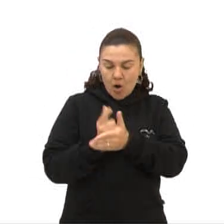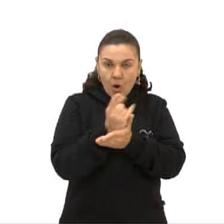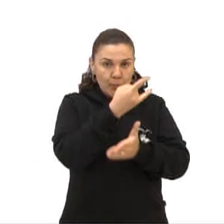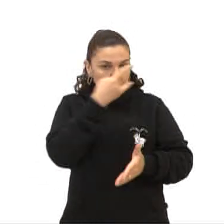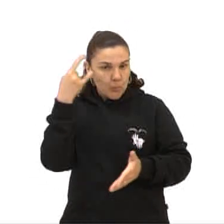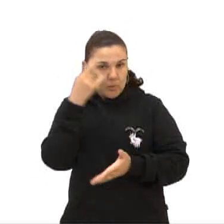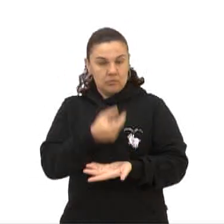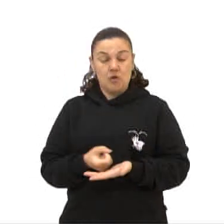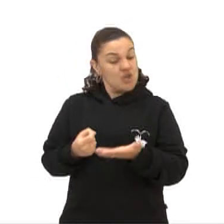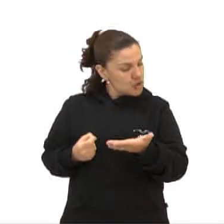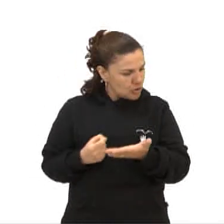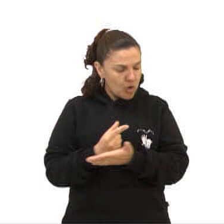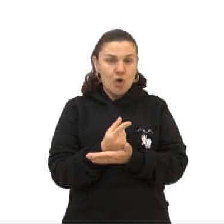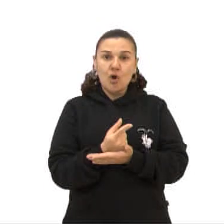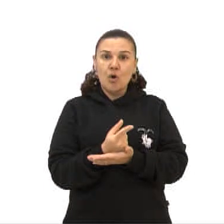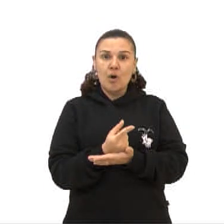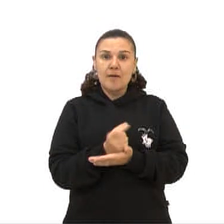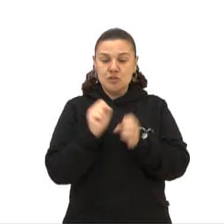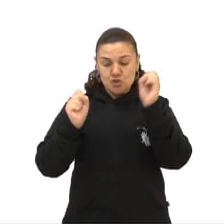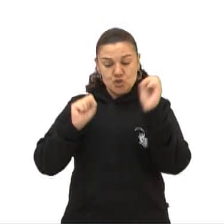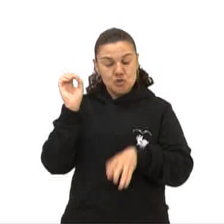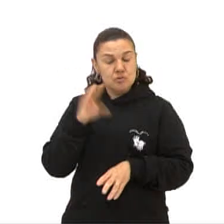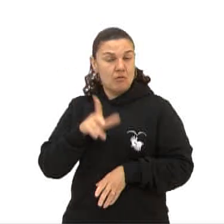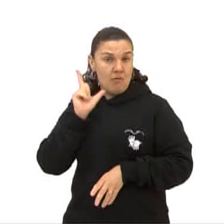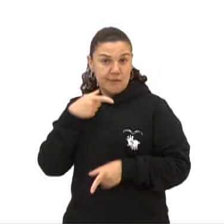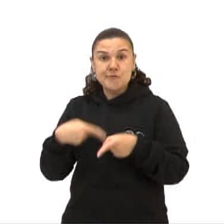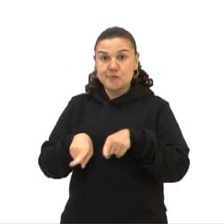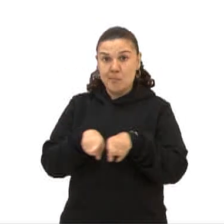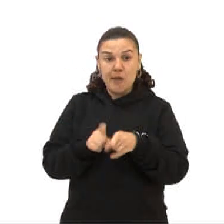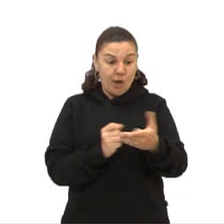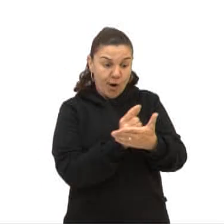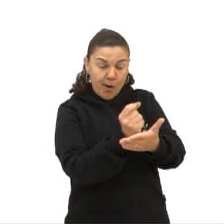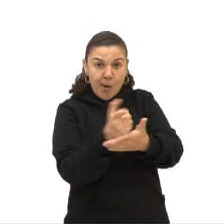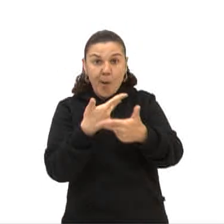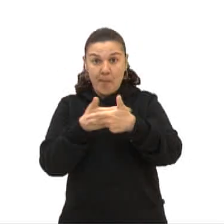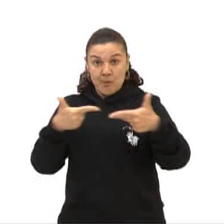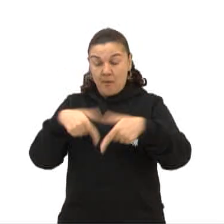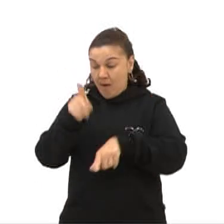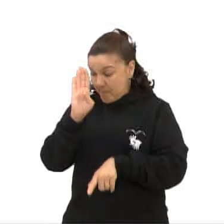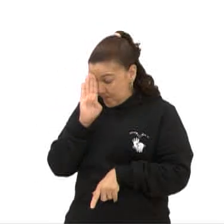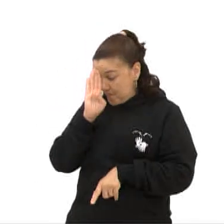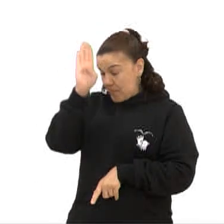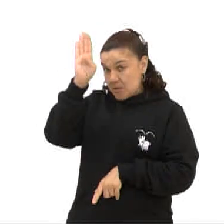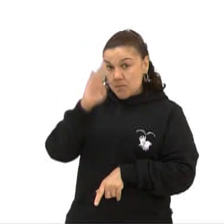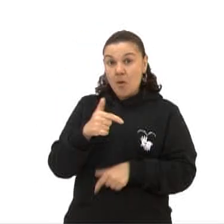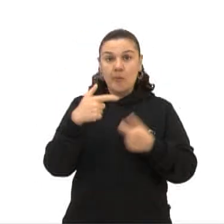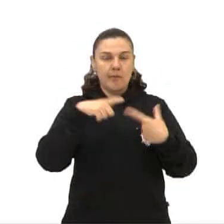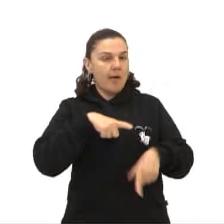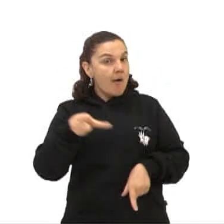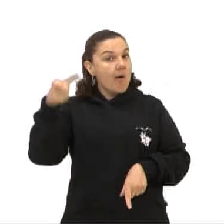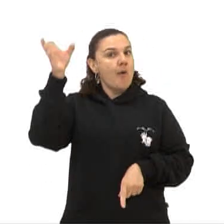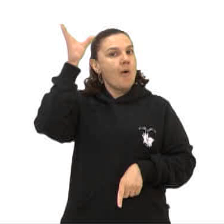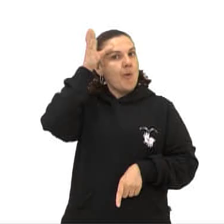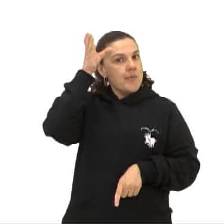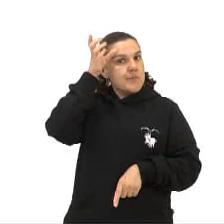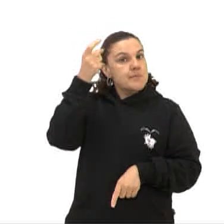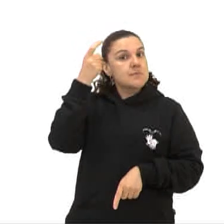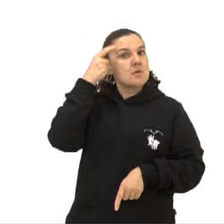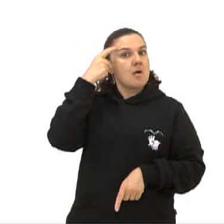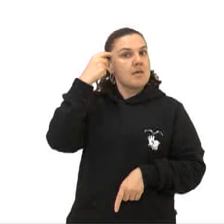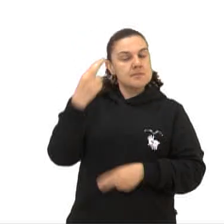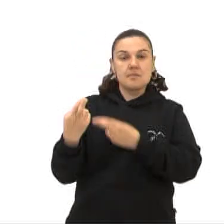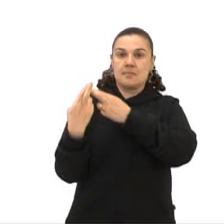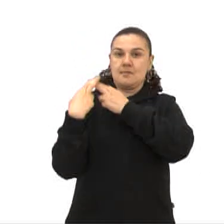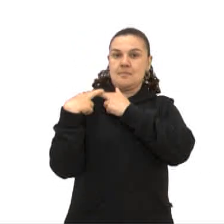descarta lixo, o jovem consome produtos, é fundamental que ele tenha uma consciência da sua